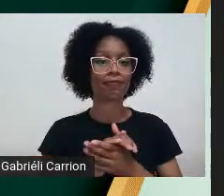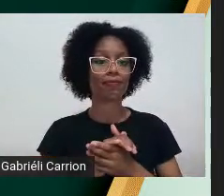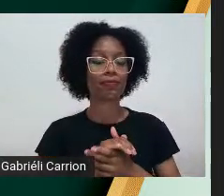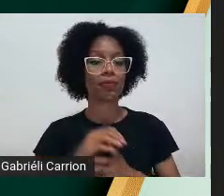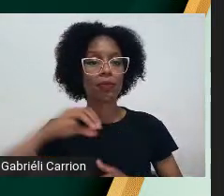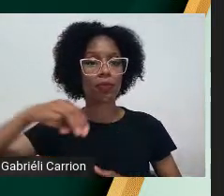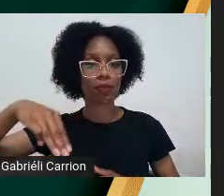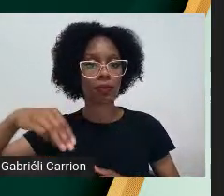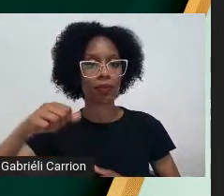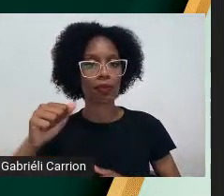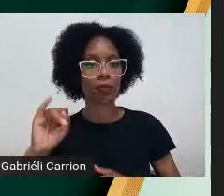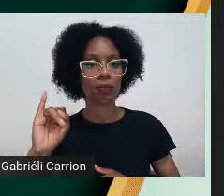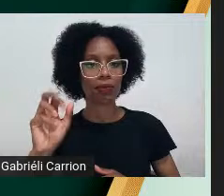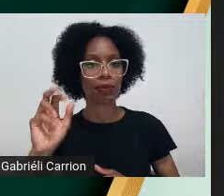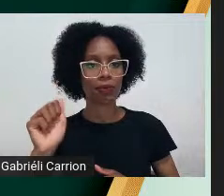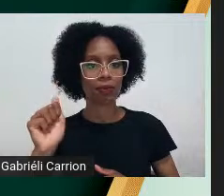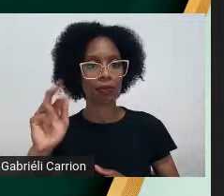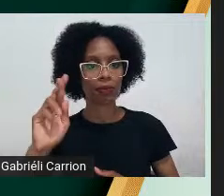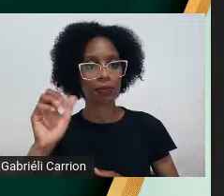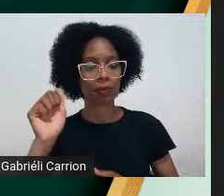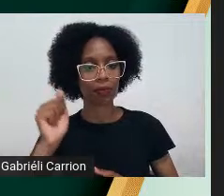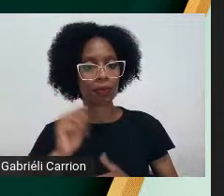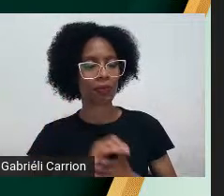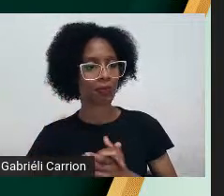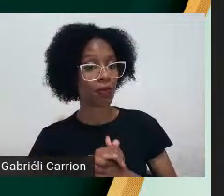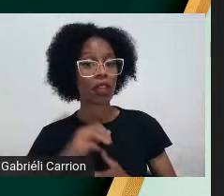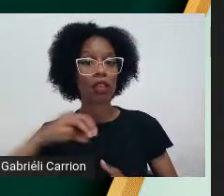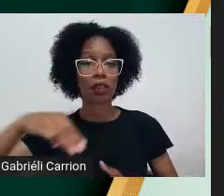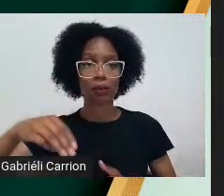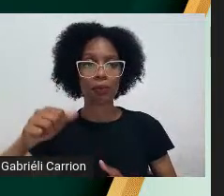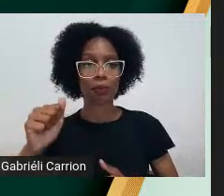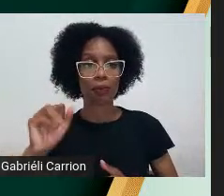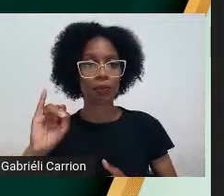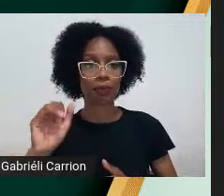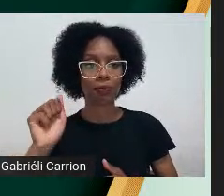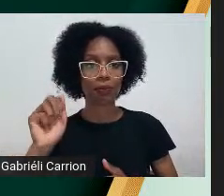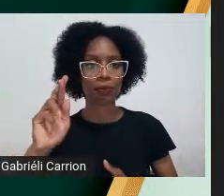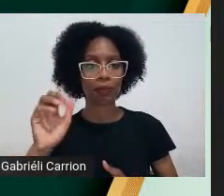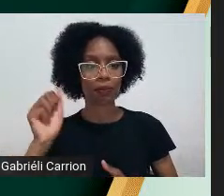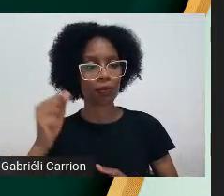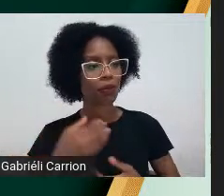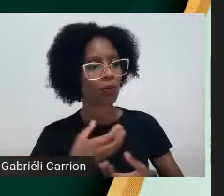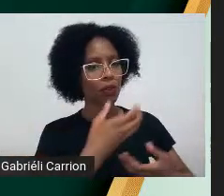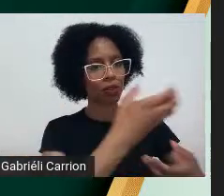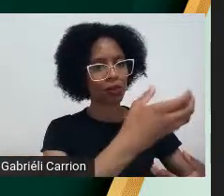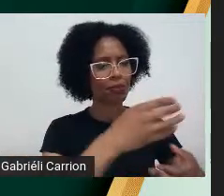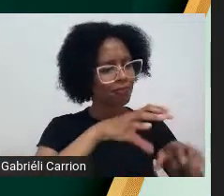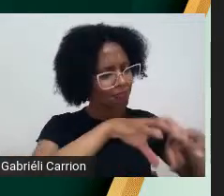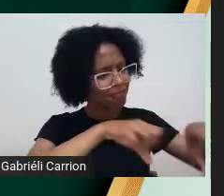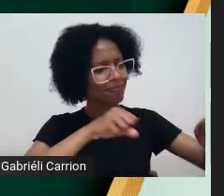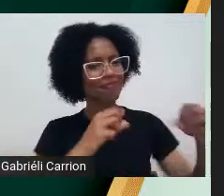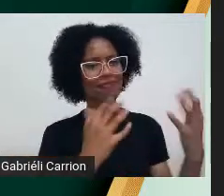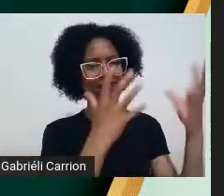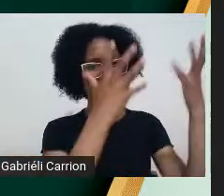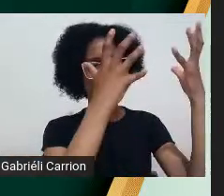Maiara dos Santos Machado. Maiara dos Santos Machado, confiro-te o grau. Parabéns.